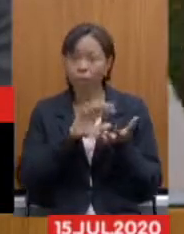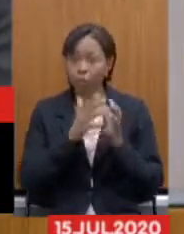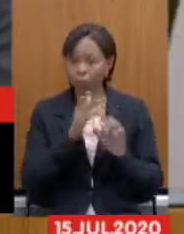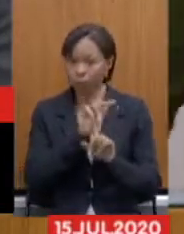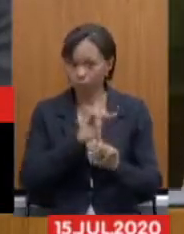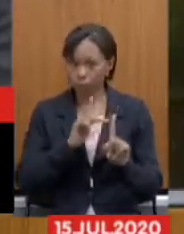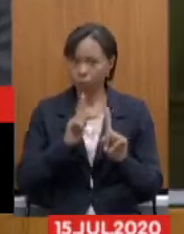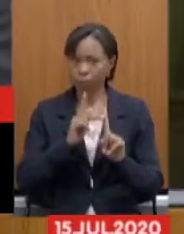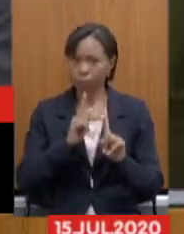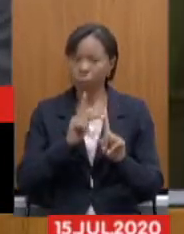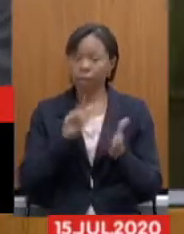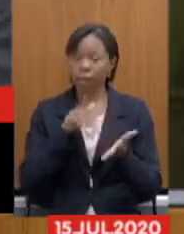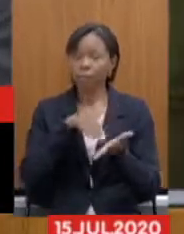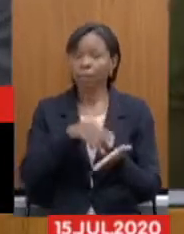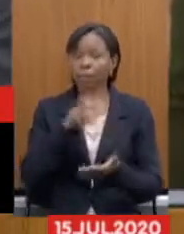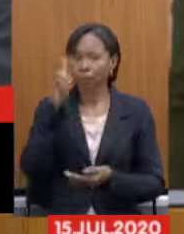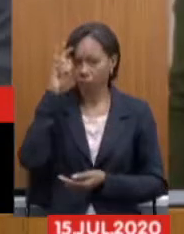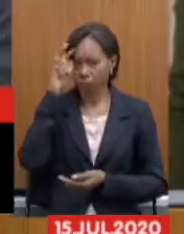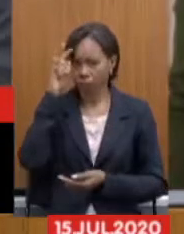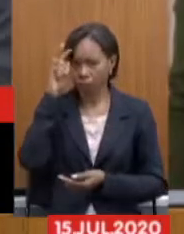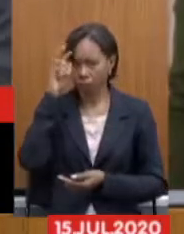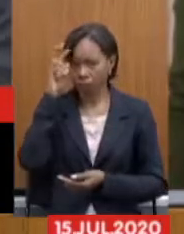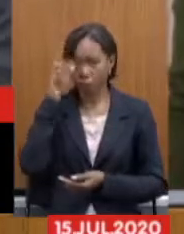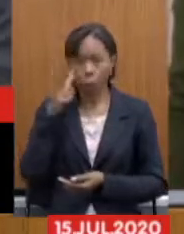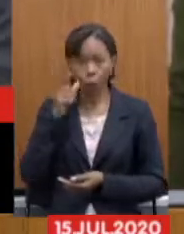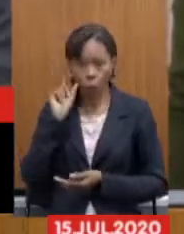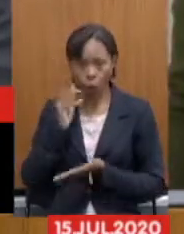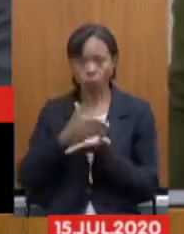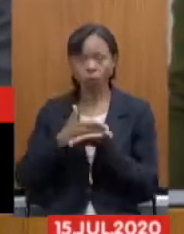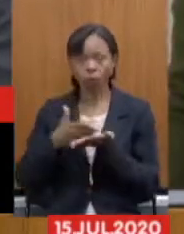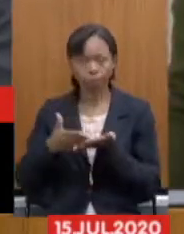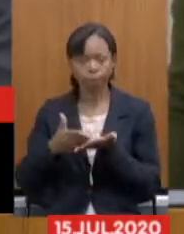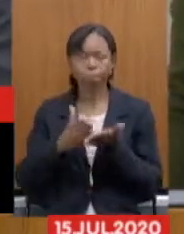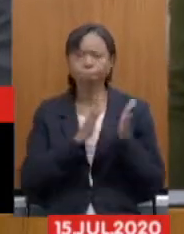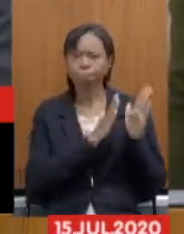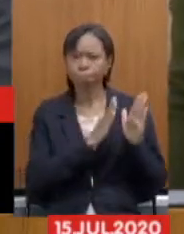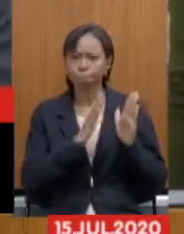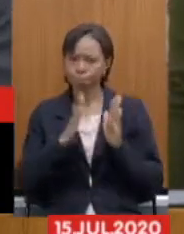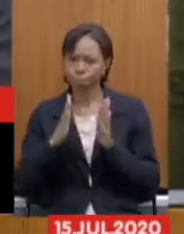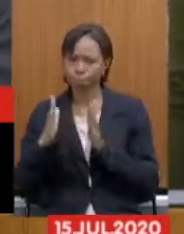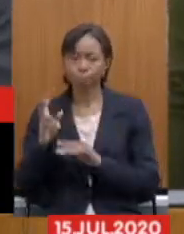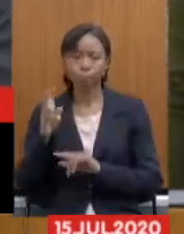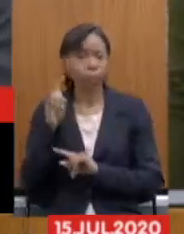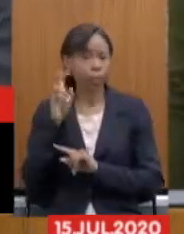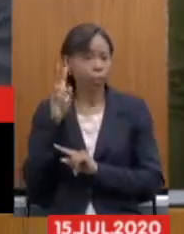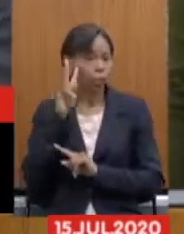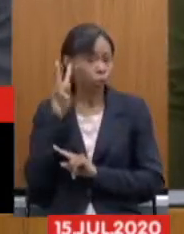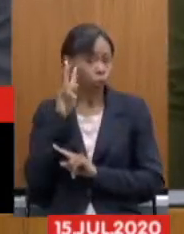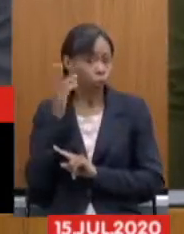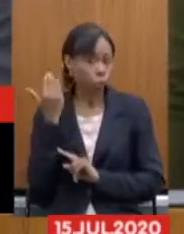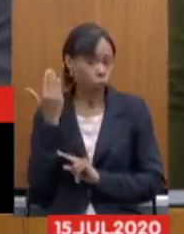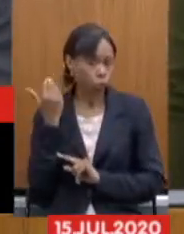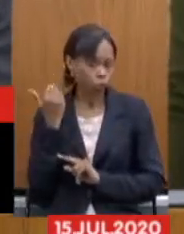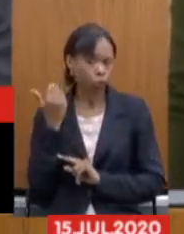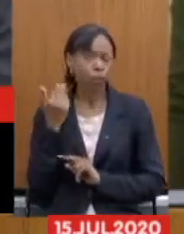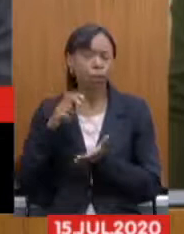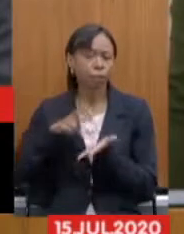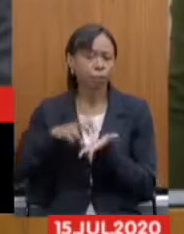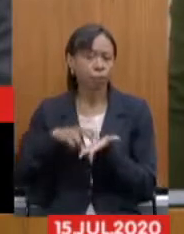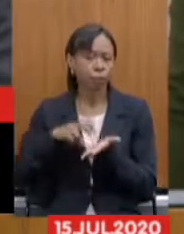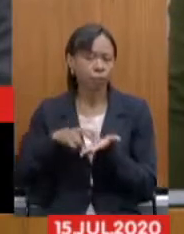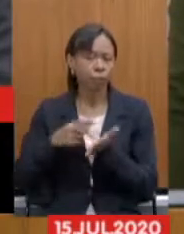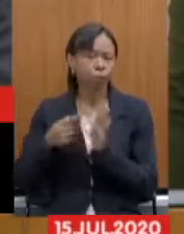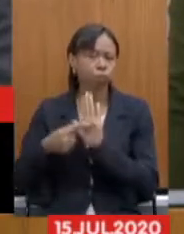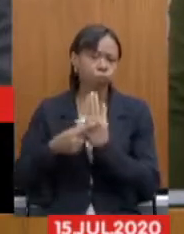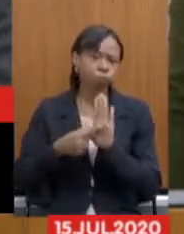acontecerá até a próxima quinta, contando com diversos momentos. Na segunda, pela manhã, ocorreram exposições sobre os aspectos centrais da